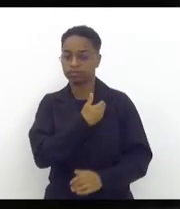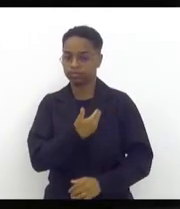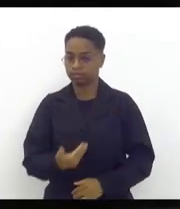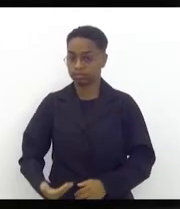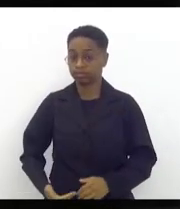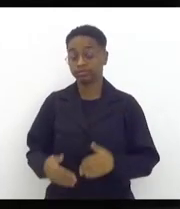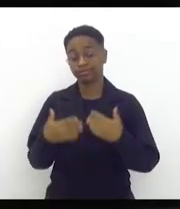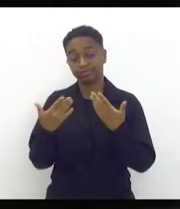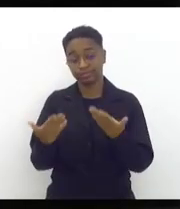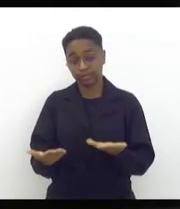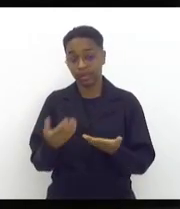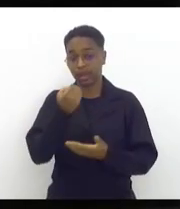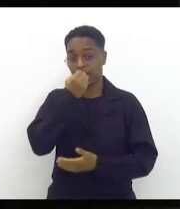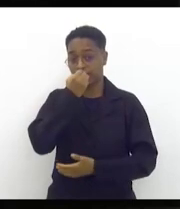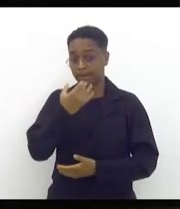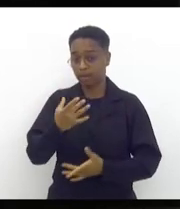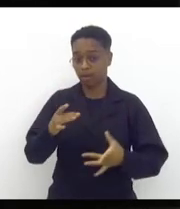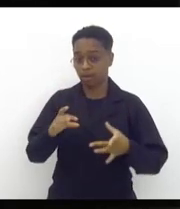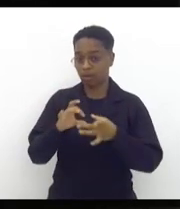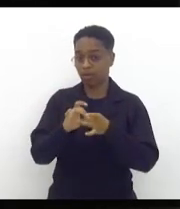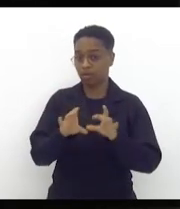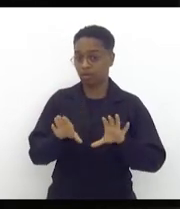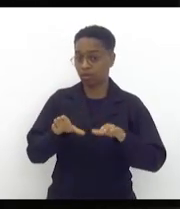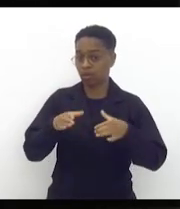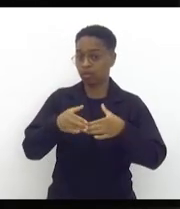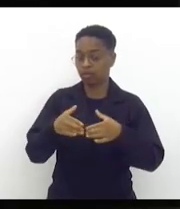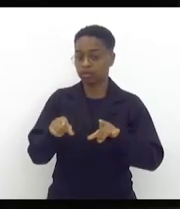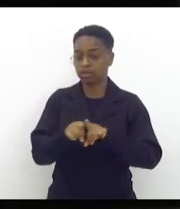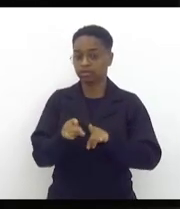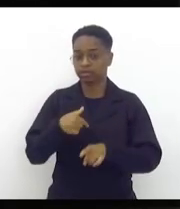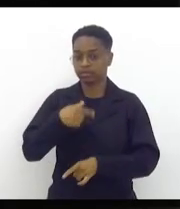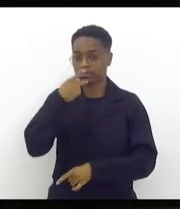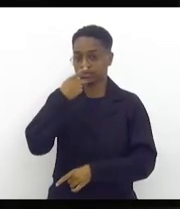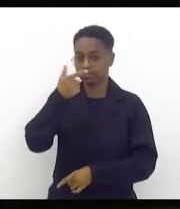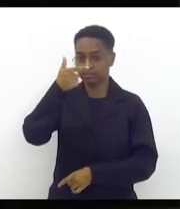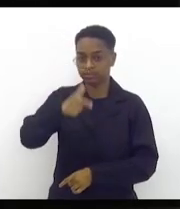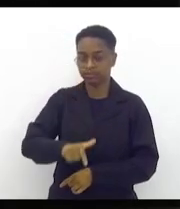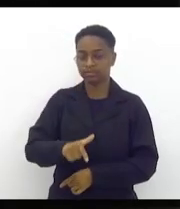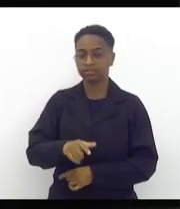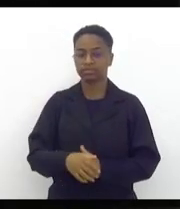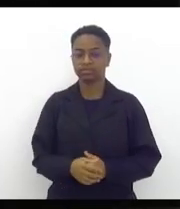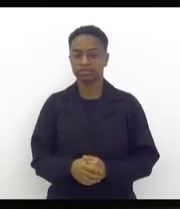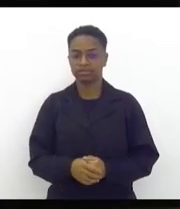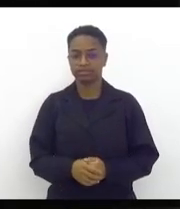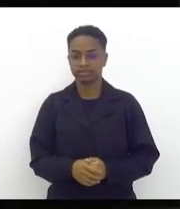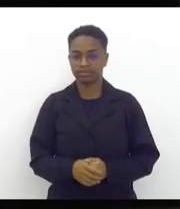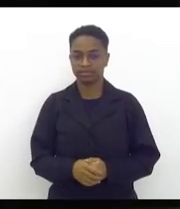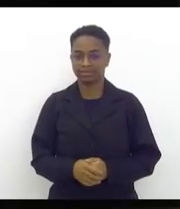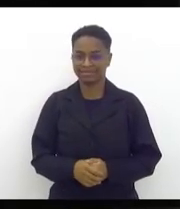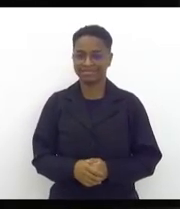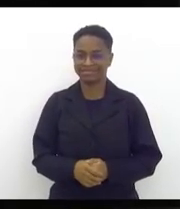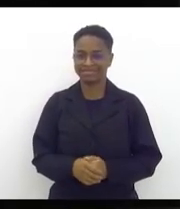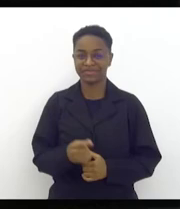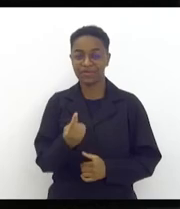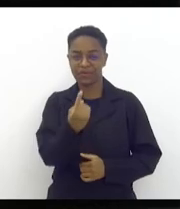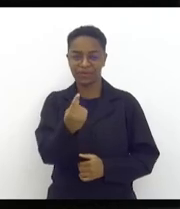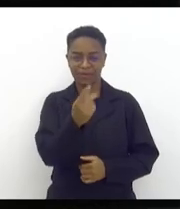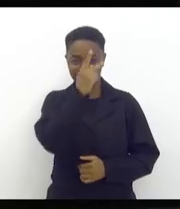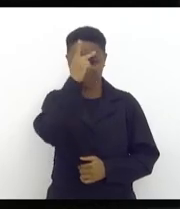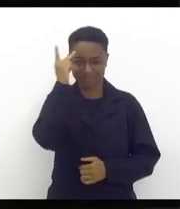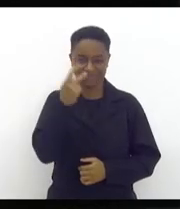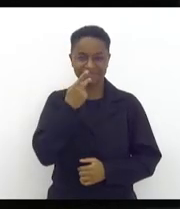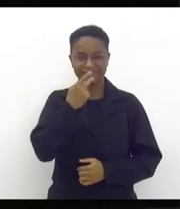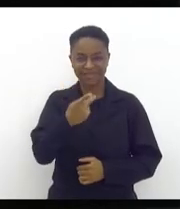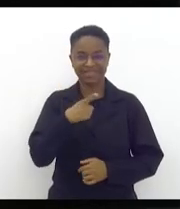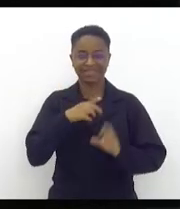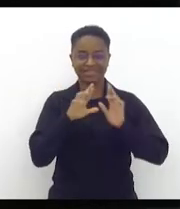bom que nesta comissão, e eu vou repetir aqui a fala que foi dita por um servidor público, numa